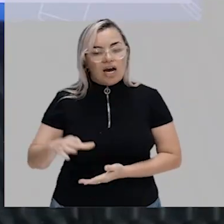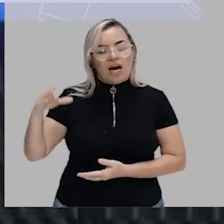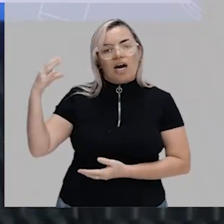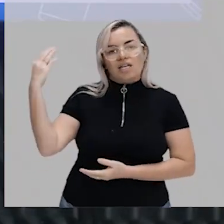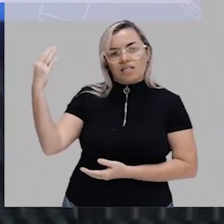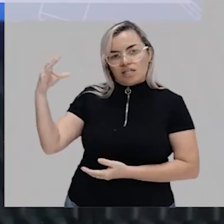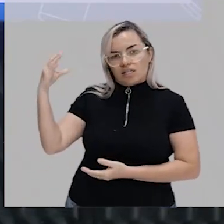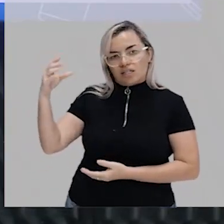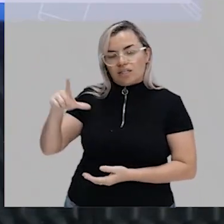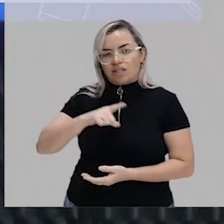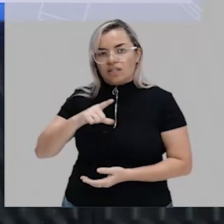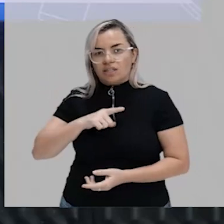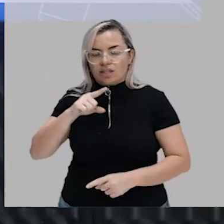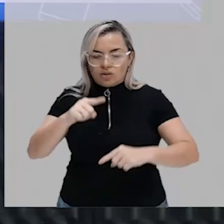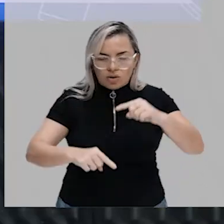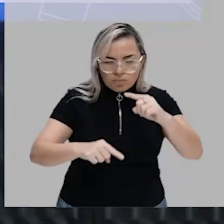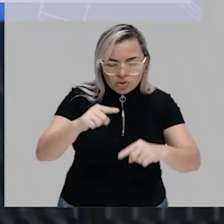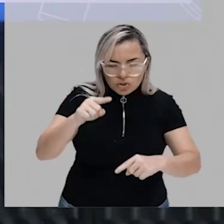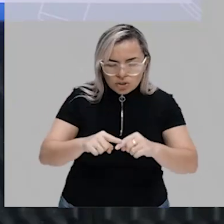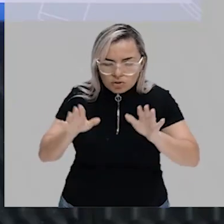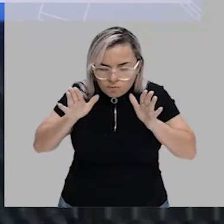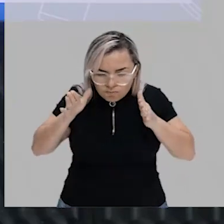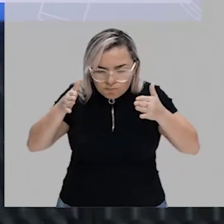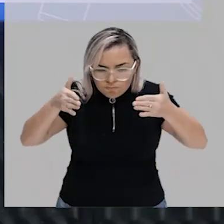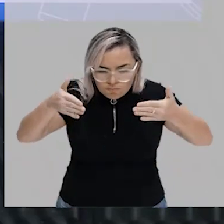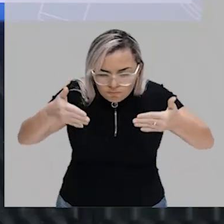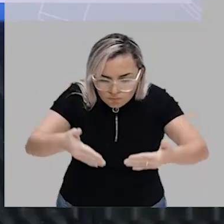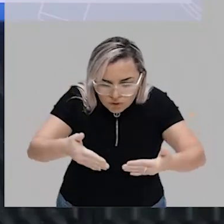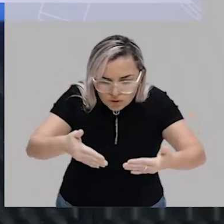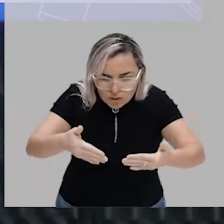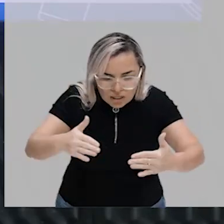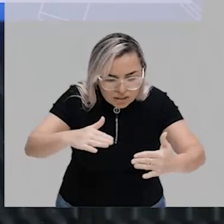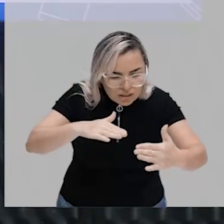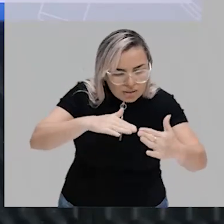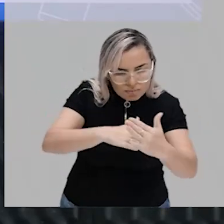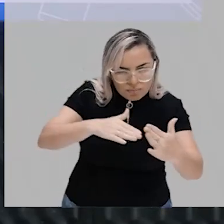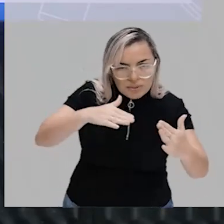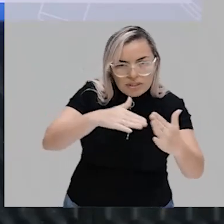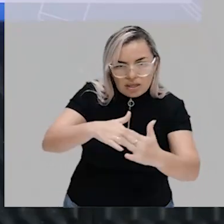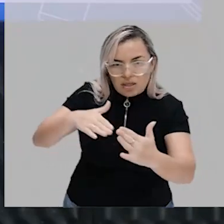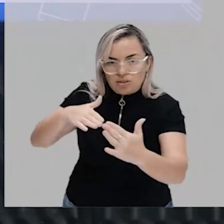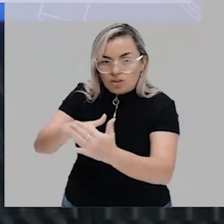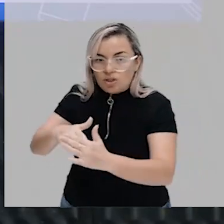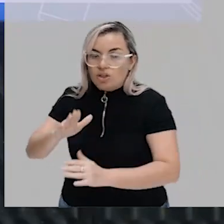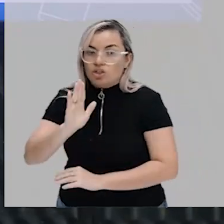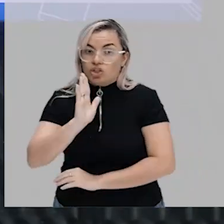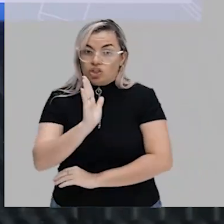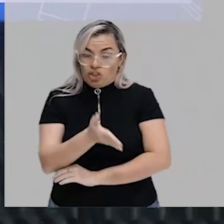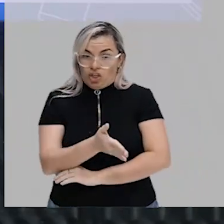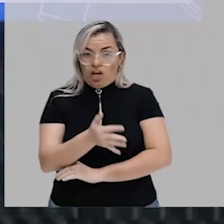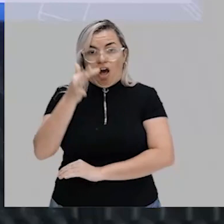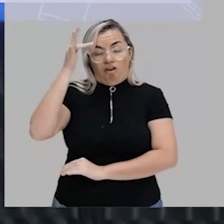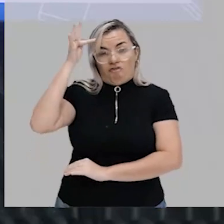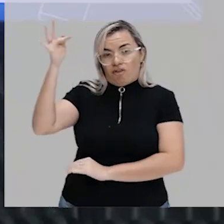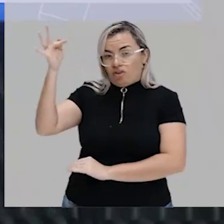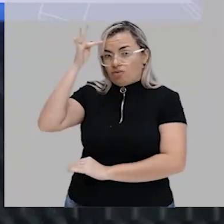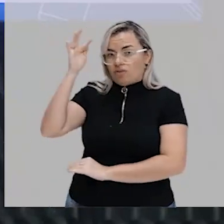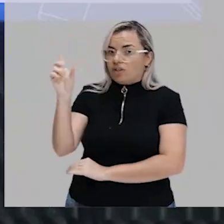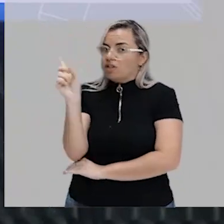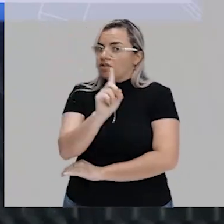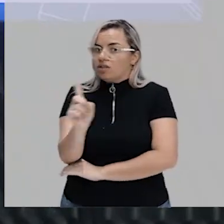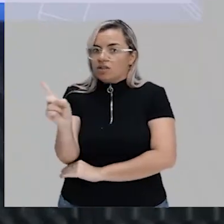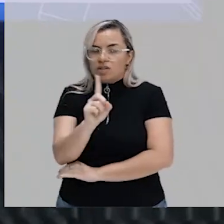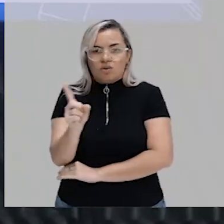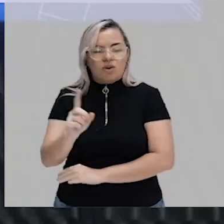definido, delimitado. A filosofia não tem isso. Quando você pensa na filosofia, você pensa em